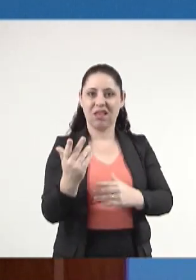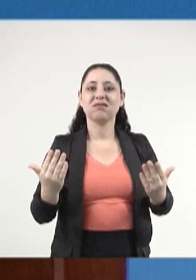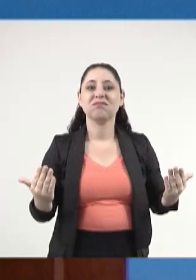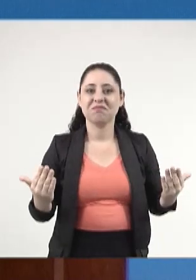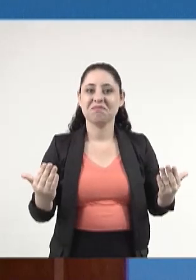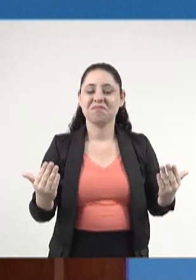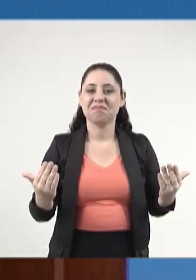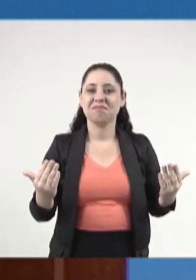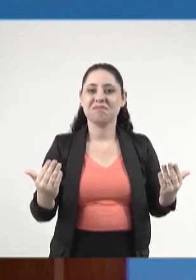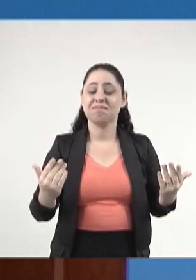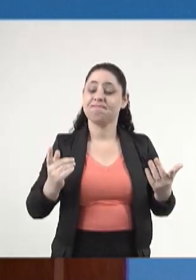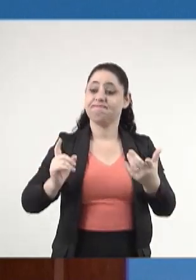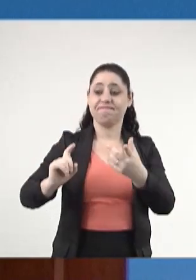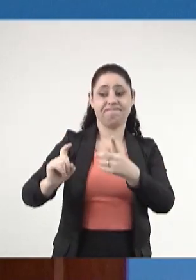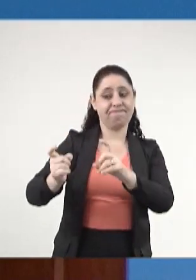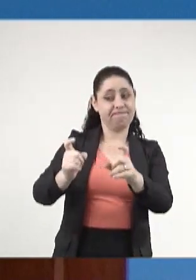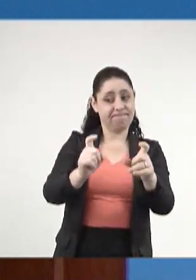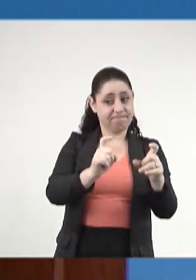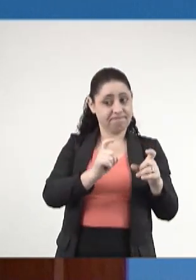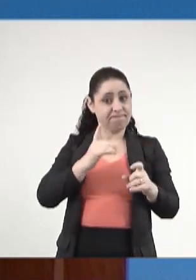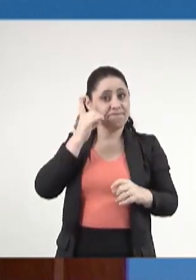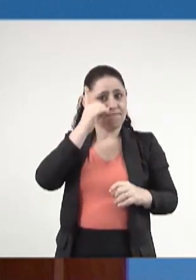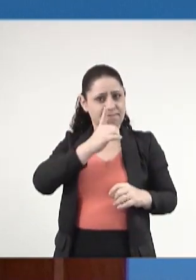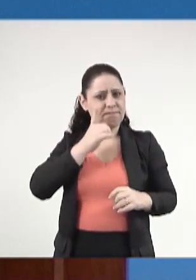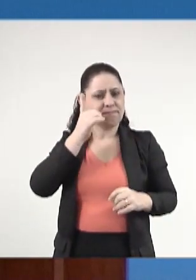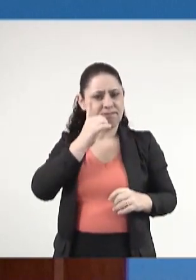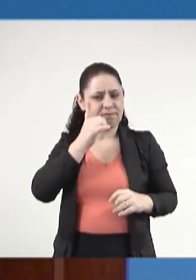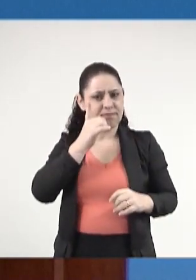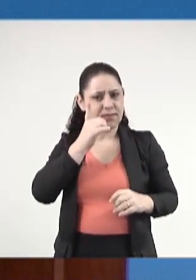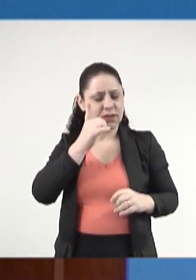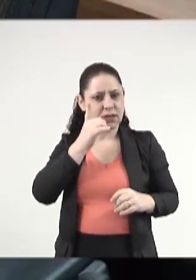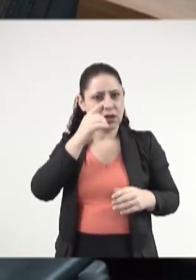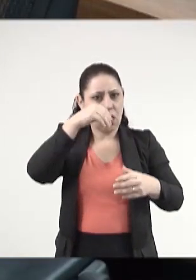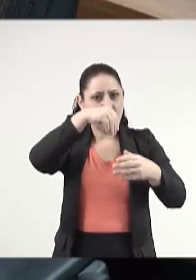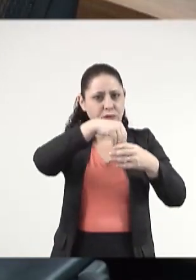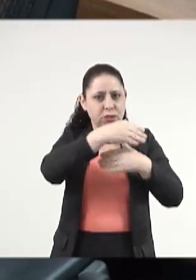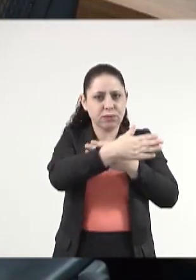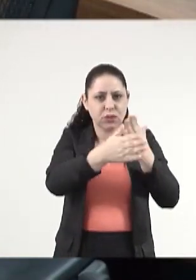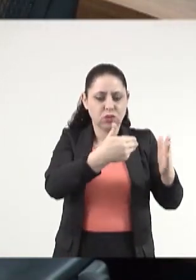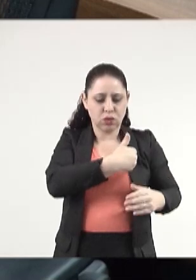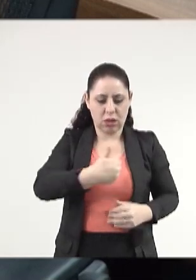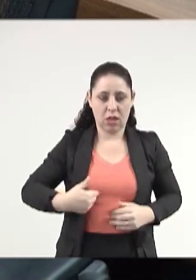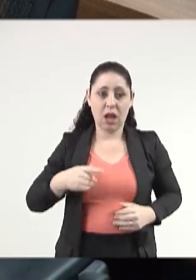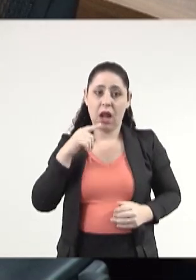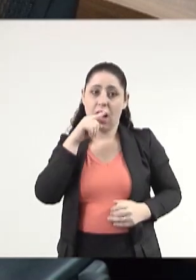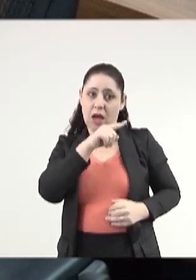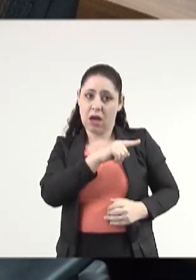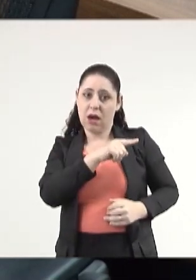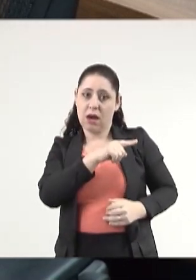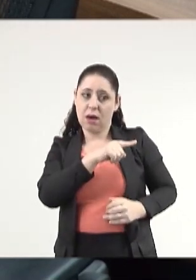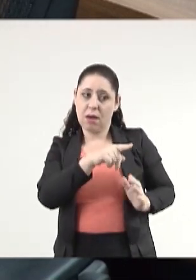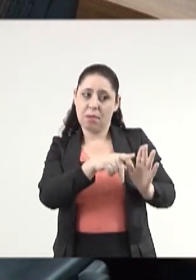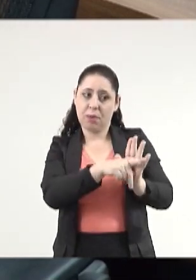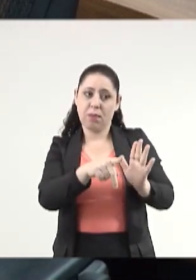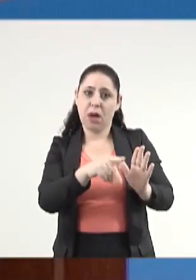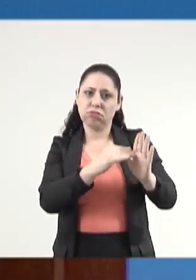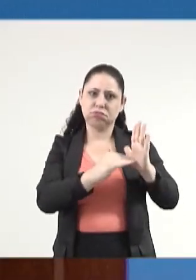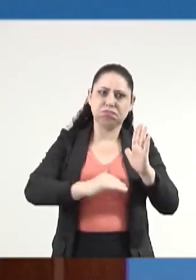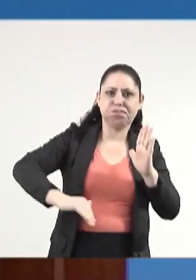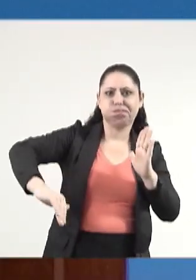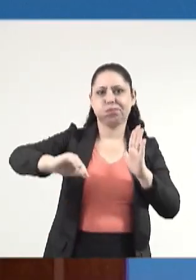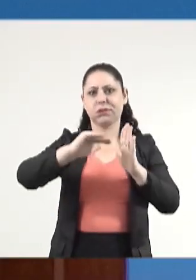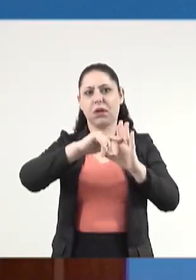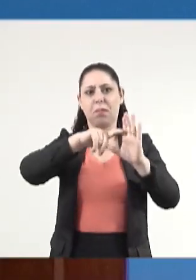Inclusive, reuniões, deputada Lia, agora na governadoria, com esse senhor querendo aumentar